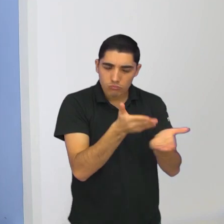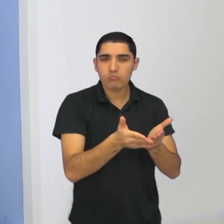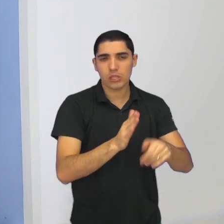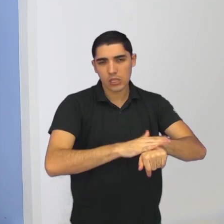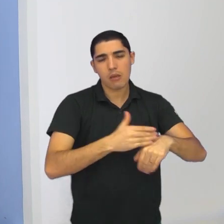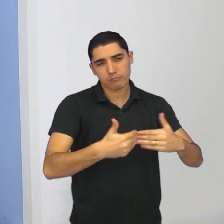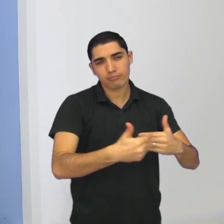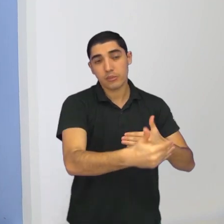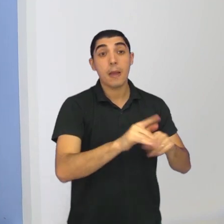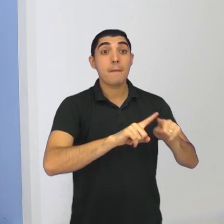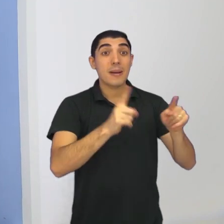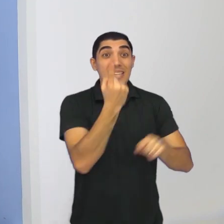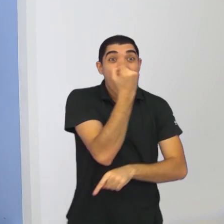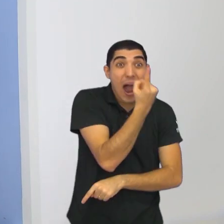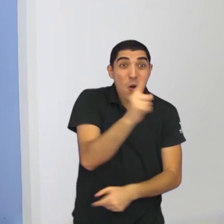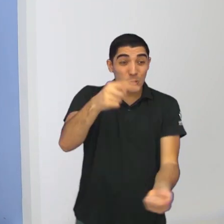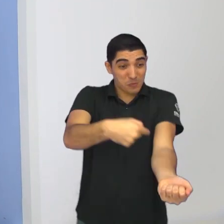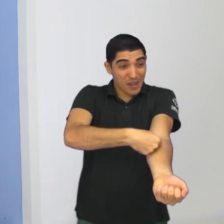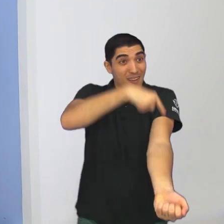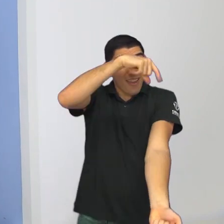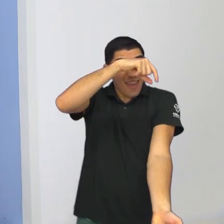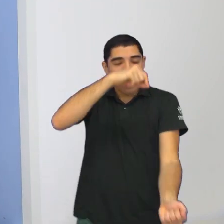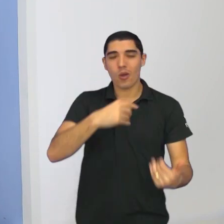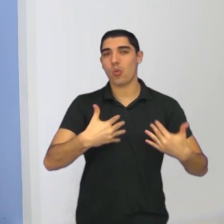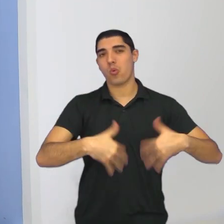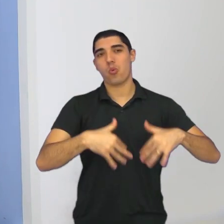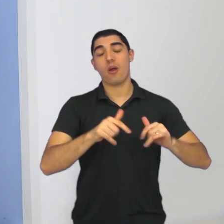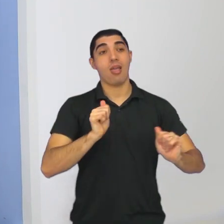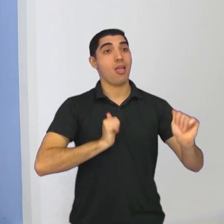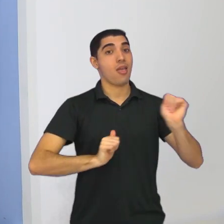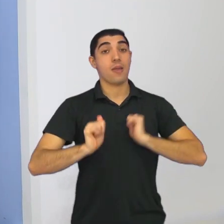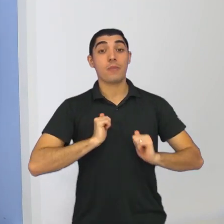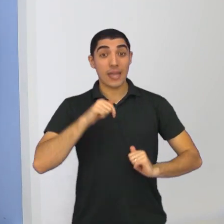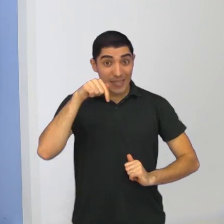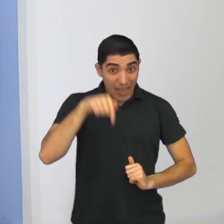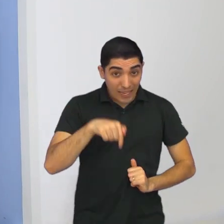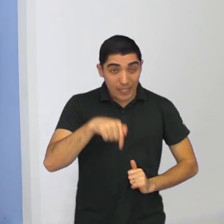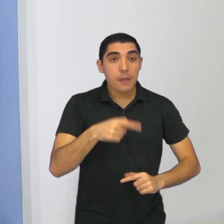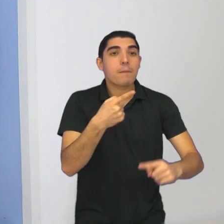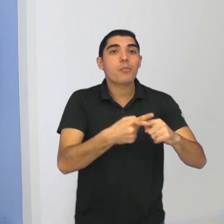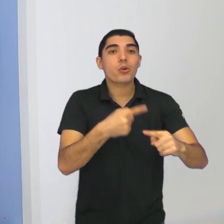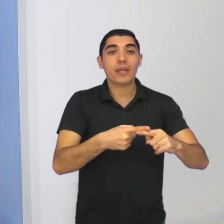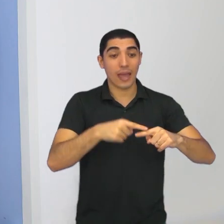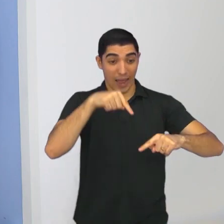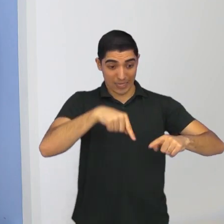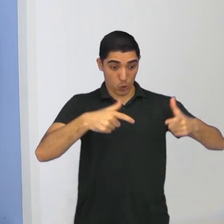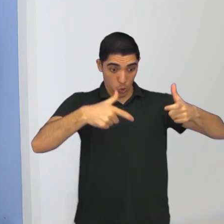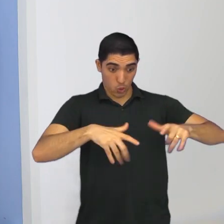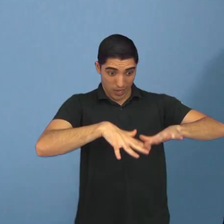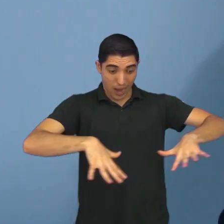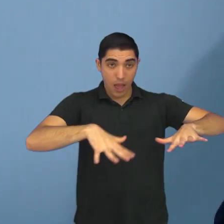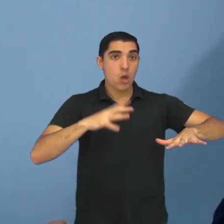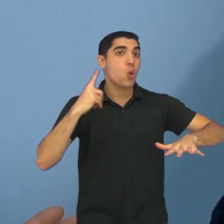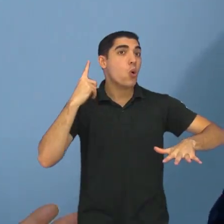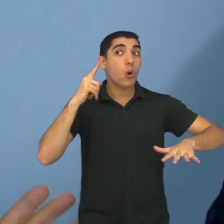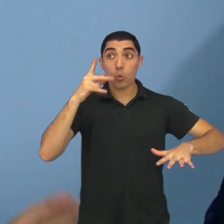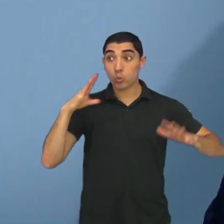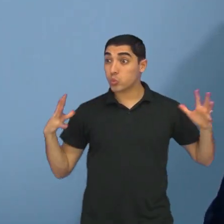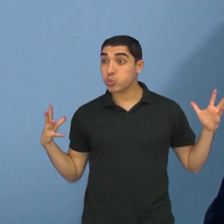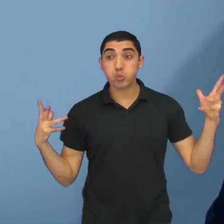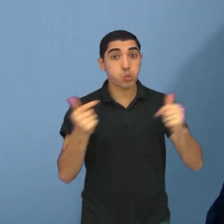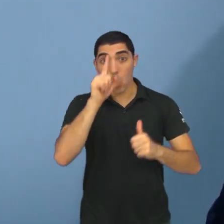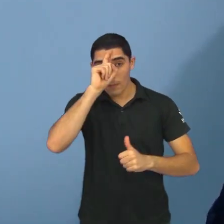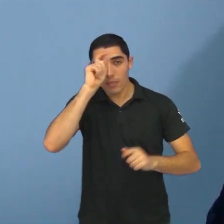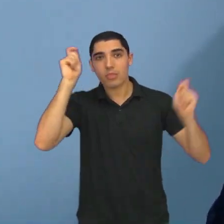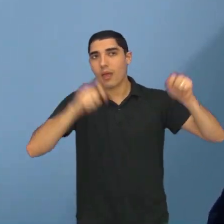bastante tempo, mas celebrar a última quimio é muito esperada. E é aqui porque todo o hospital escuta. Então a